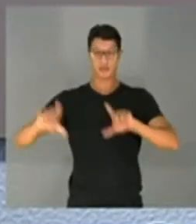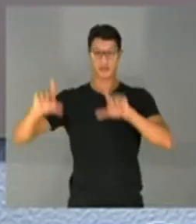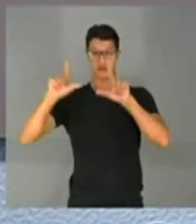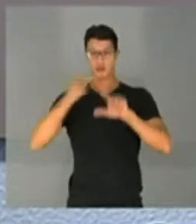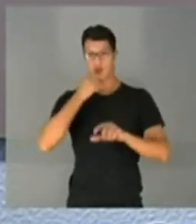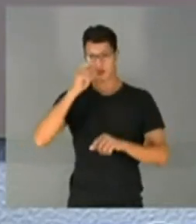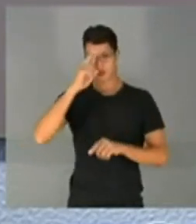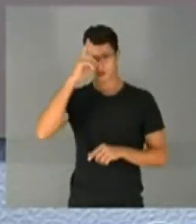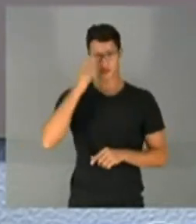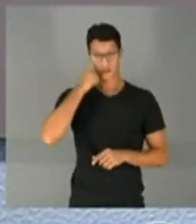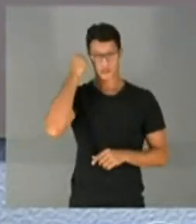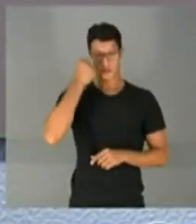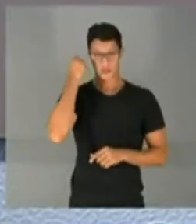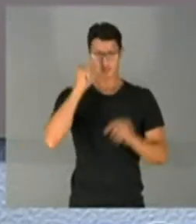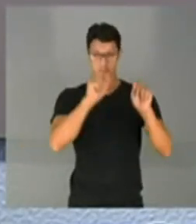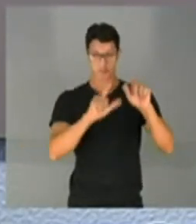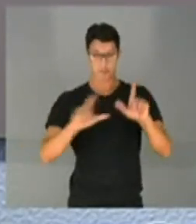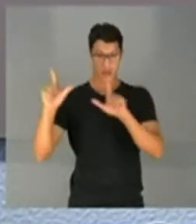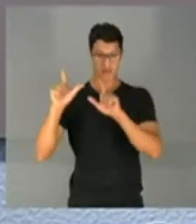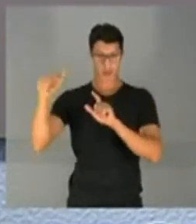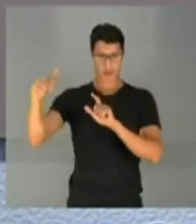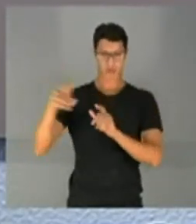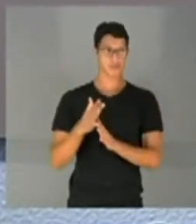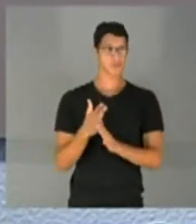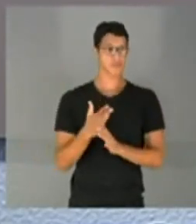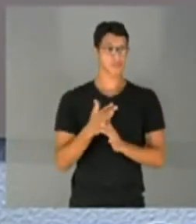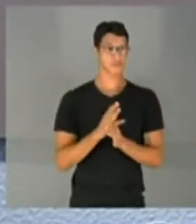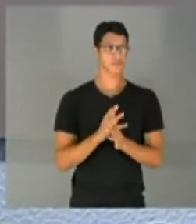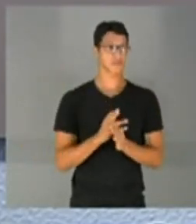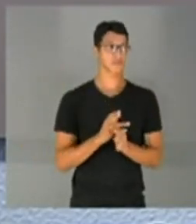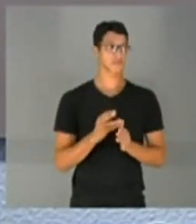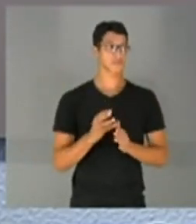senhores e senhoras senadores, próximo, por favor.